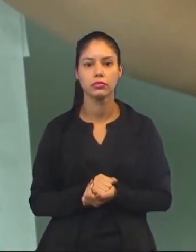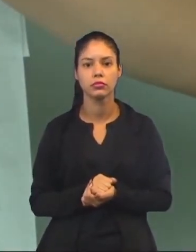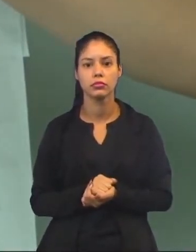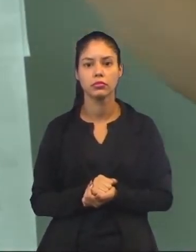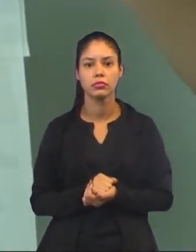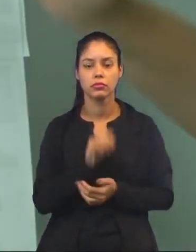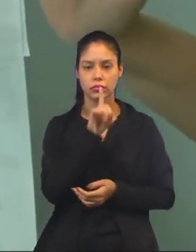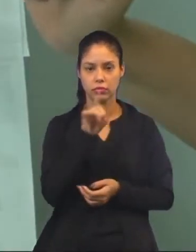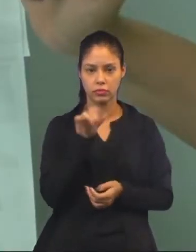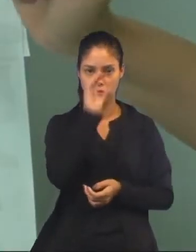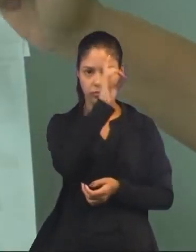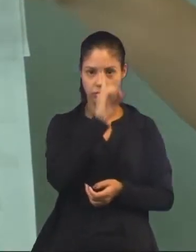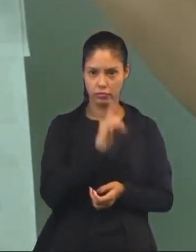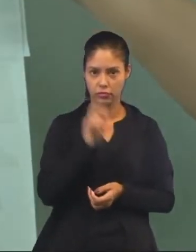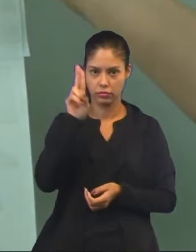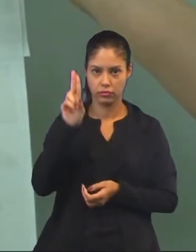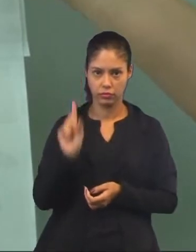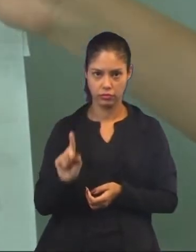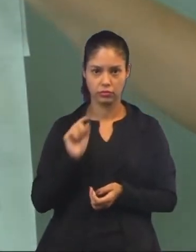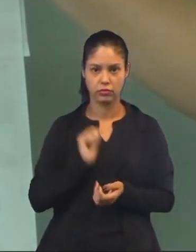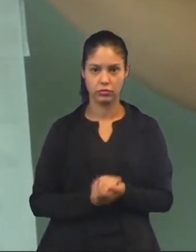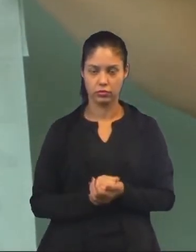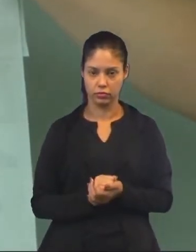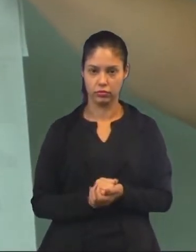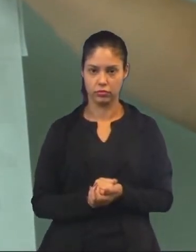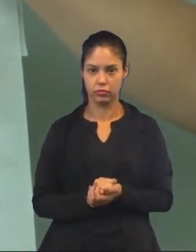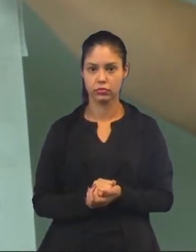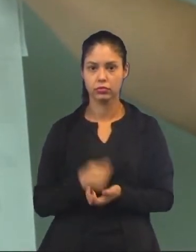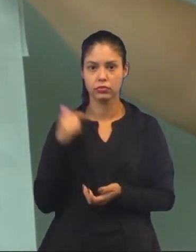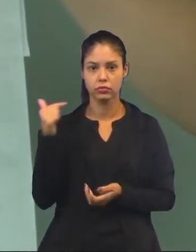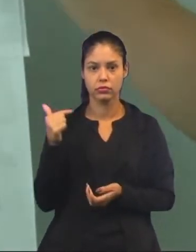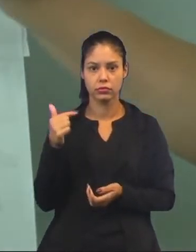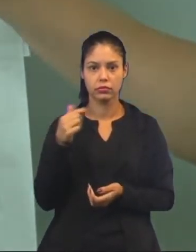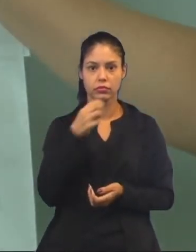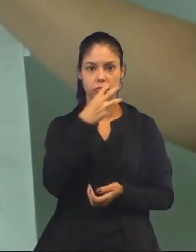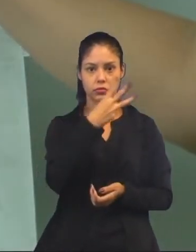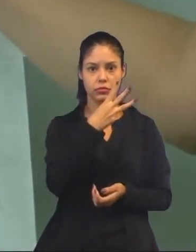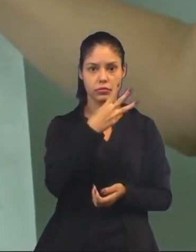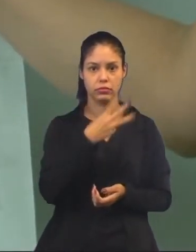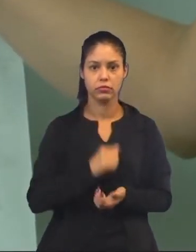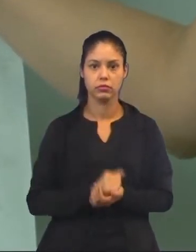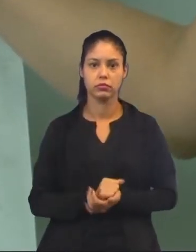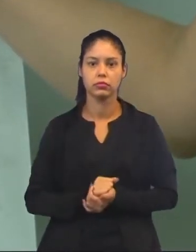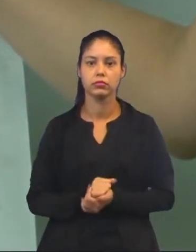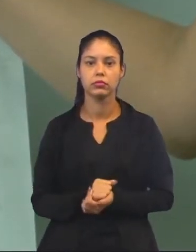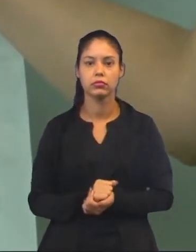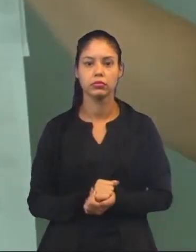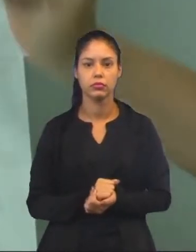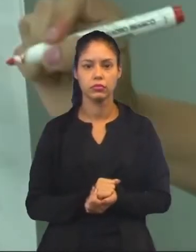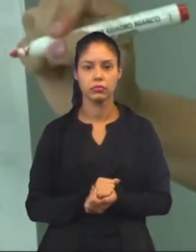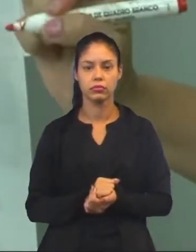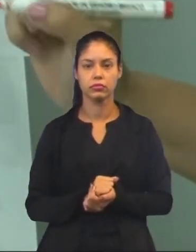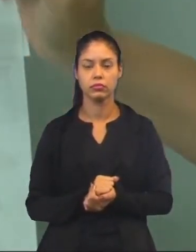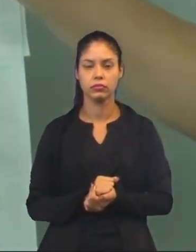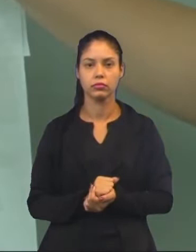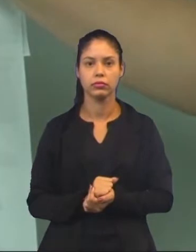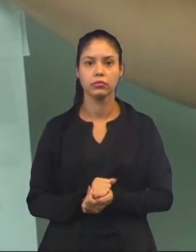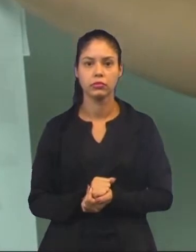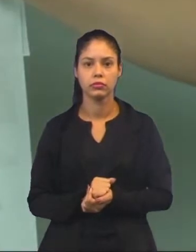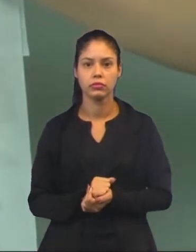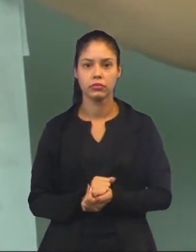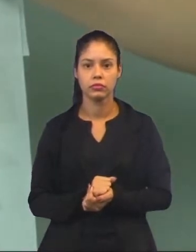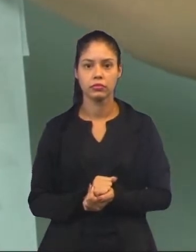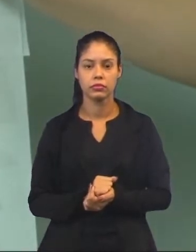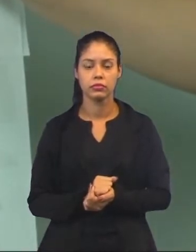de unidade, dezena embaixo de dezena. 32. 2 unidades e 3 dezenas.